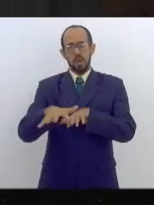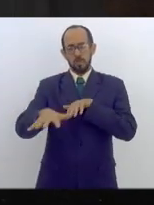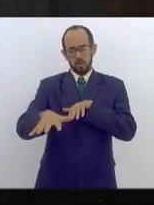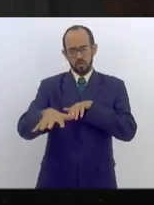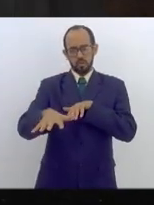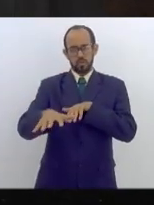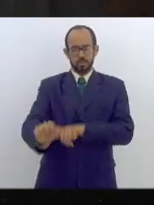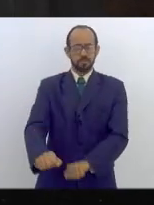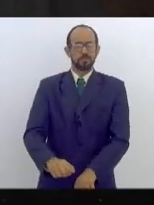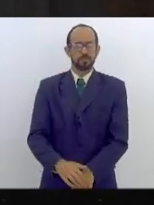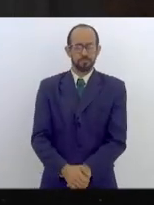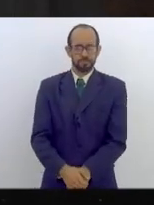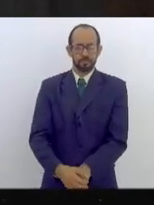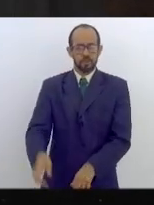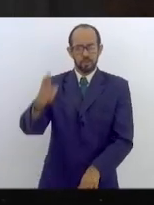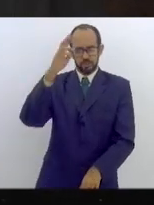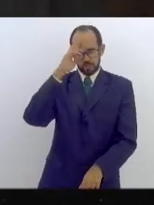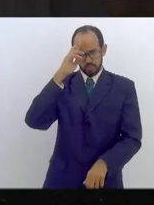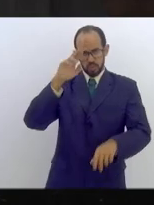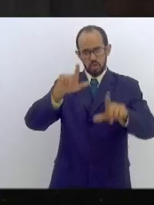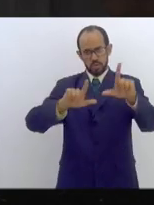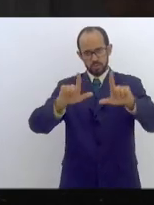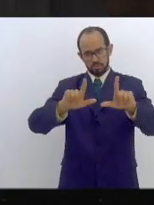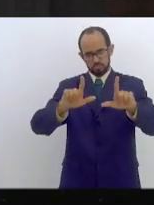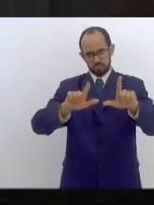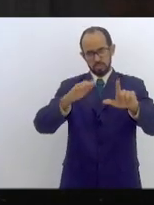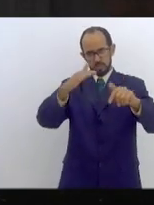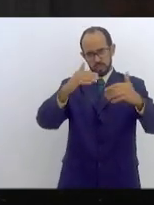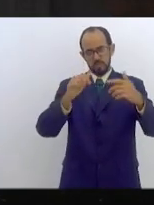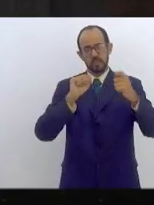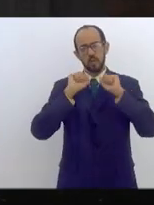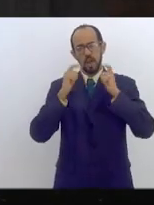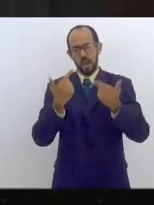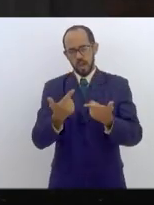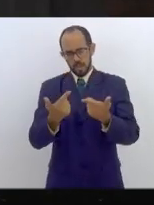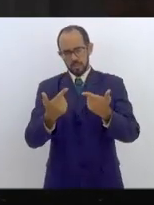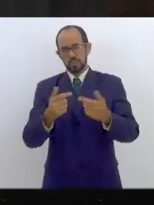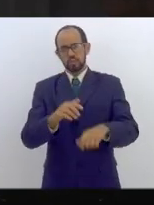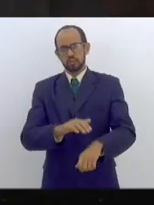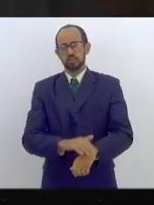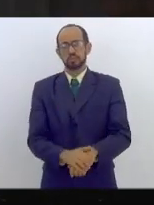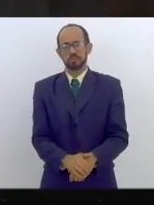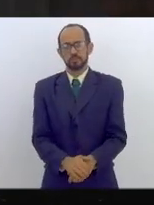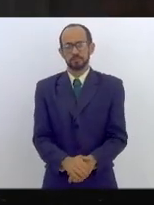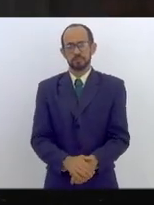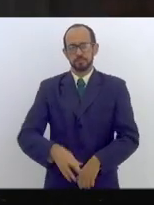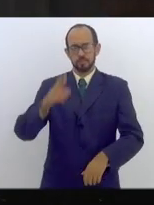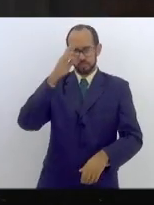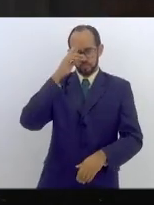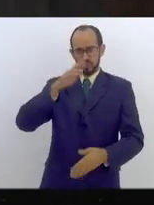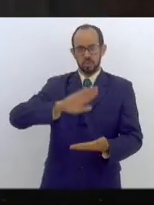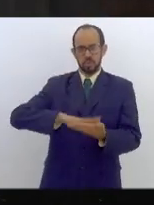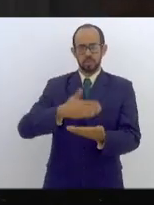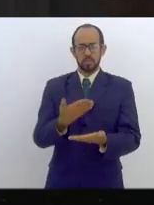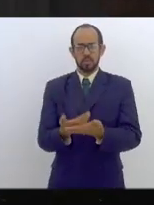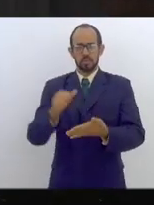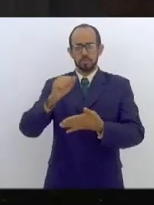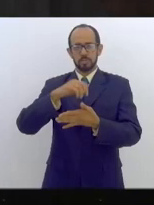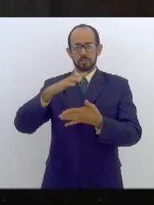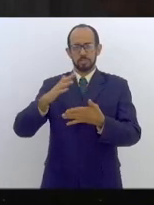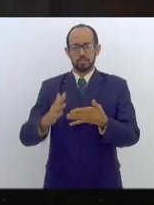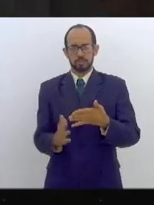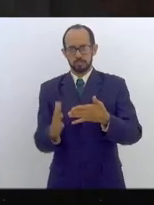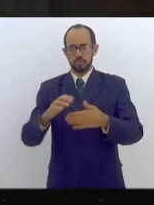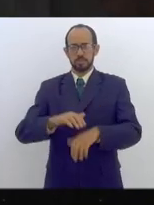remota. Senhoras e senhores telespectadores da TV Alerge, senhor intérprete da linguagem